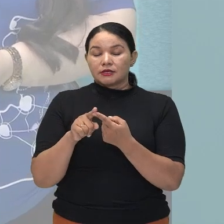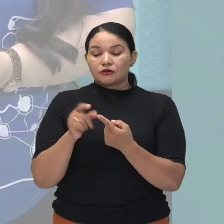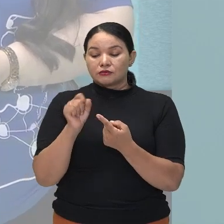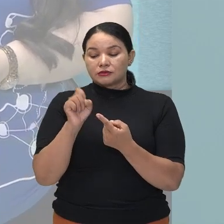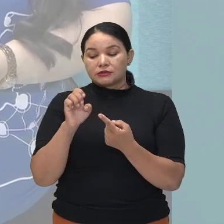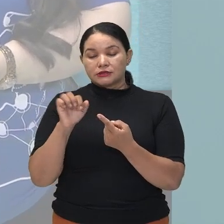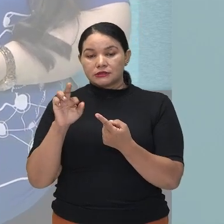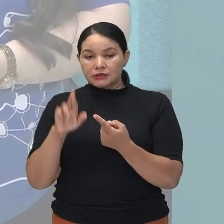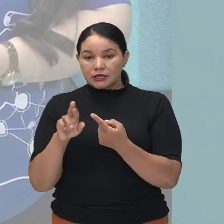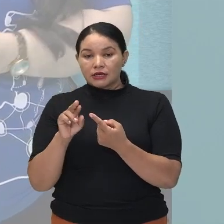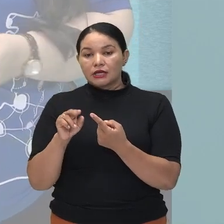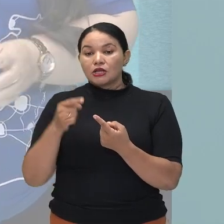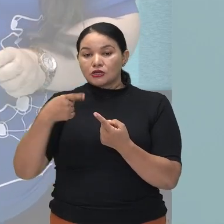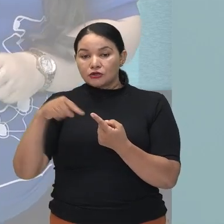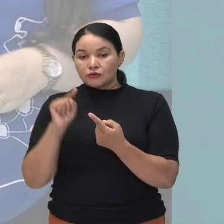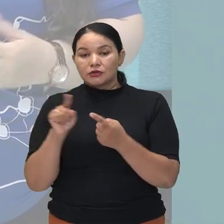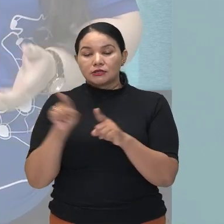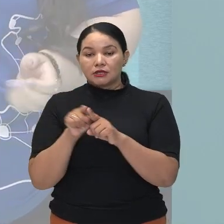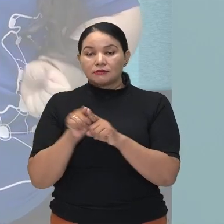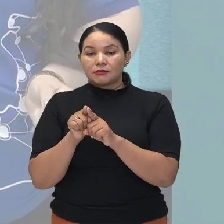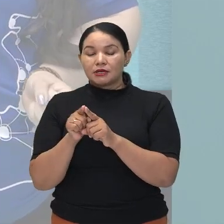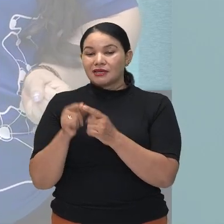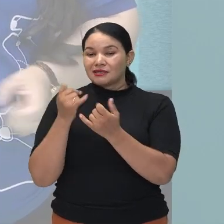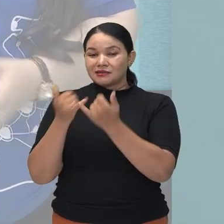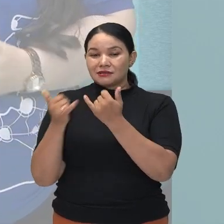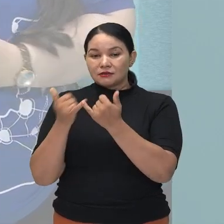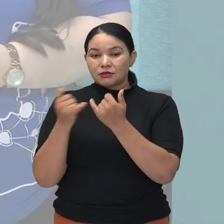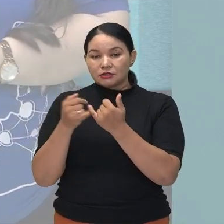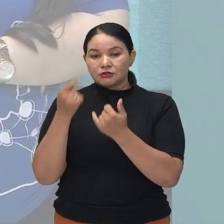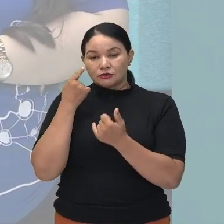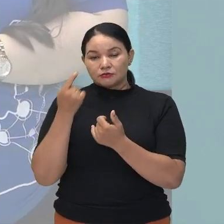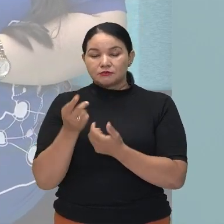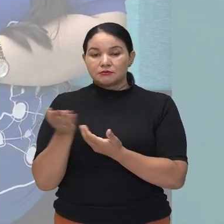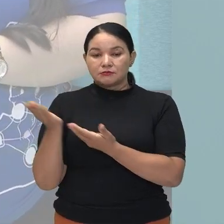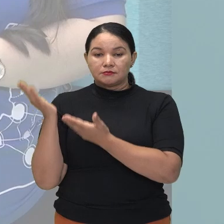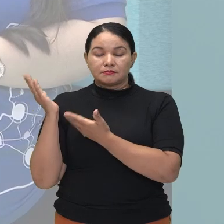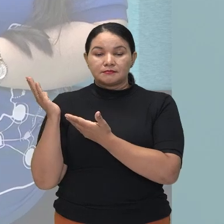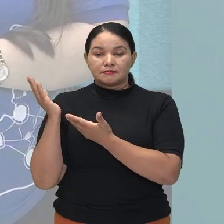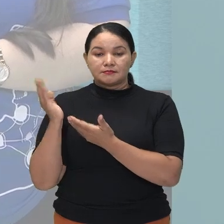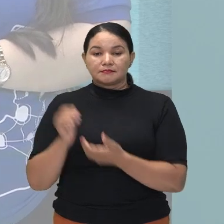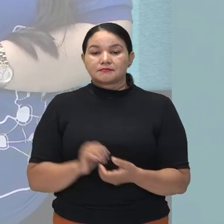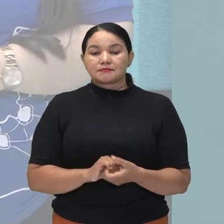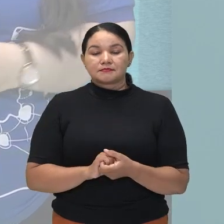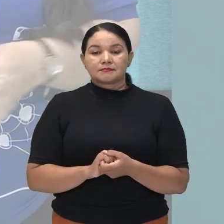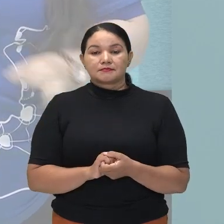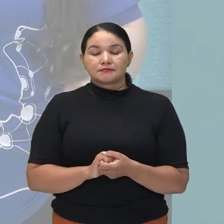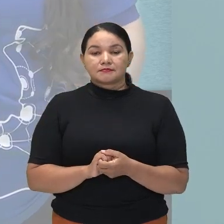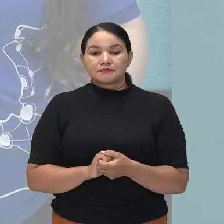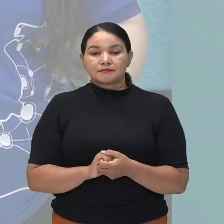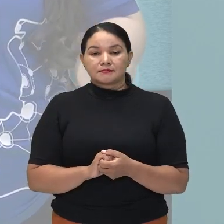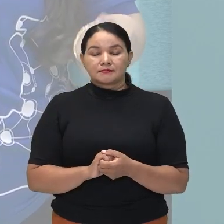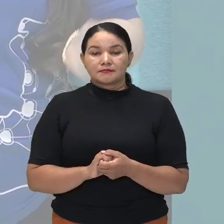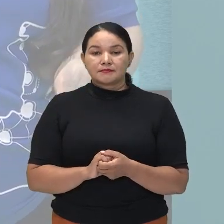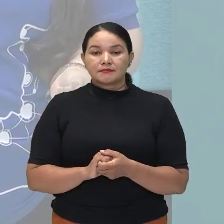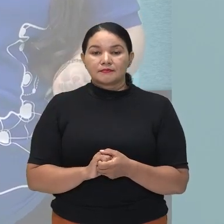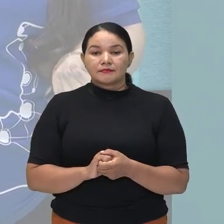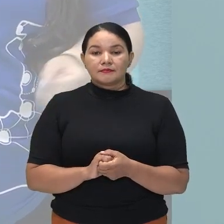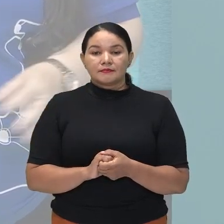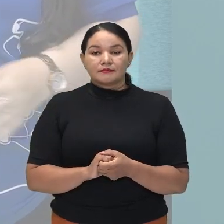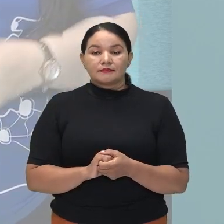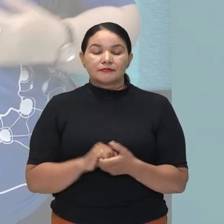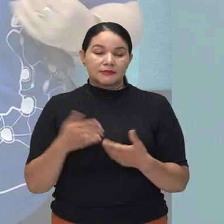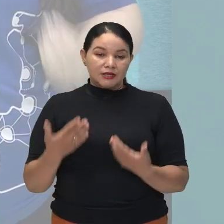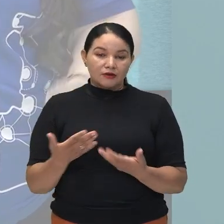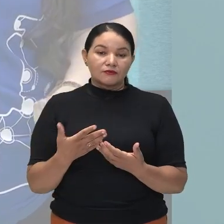da mesma forma, ficando fui, fuiste, fue, fuimos, fuistes e fueram. Então, eu aprendendo o